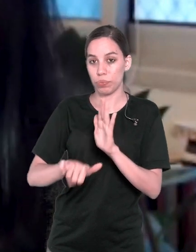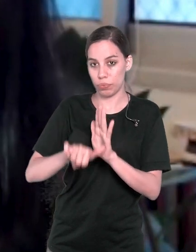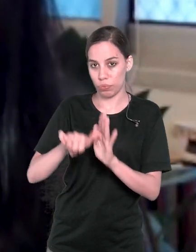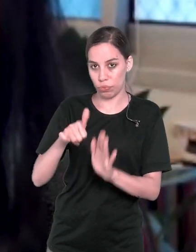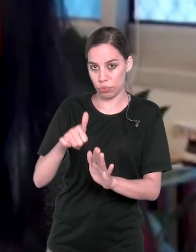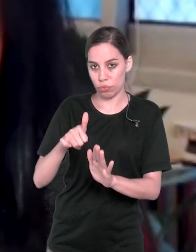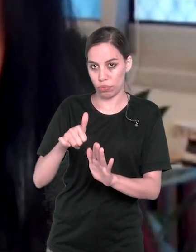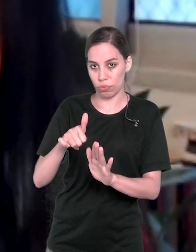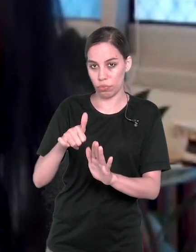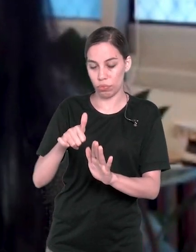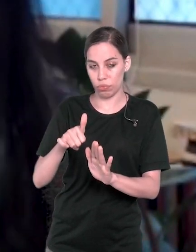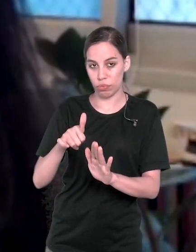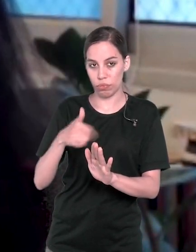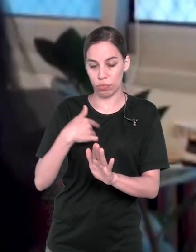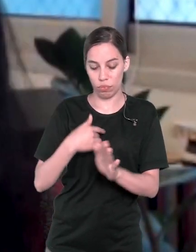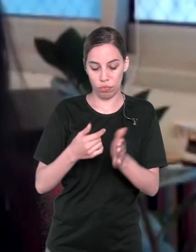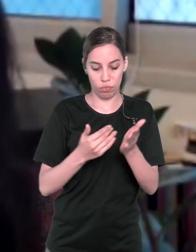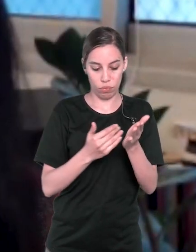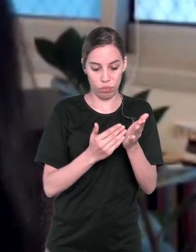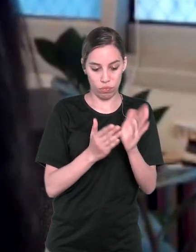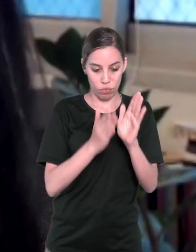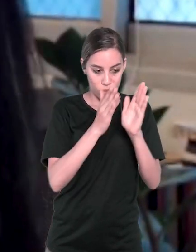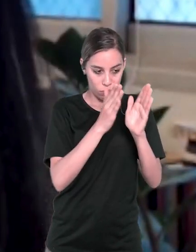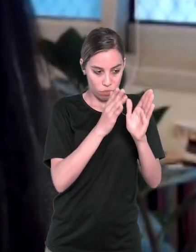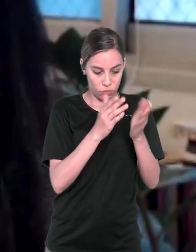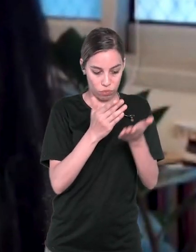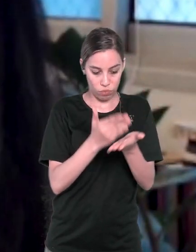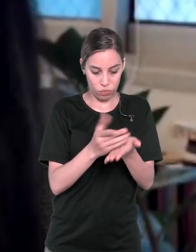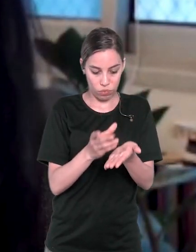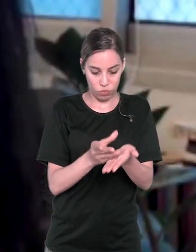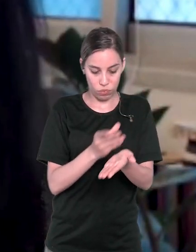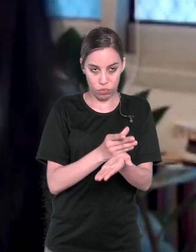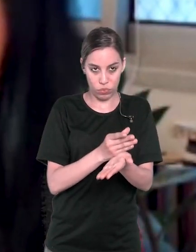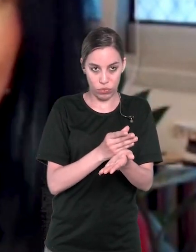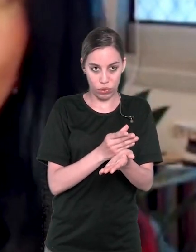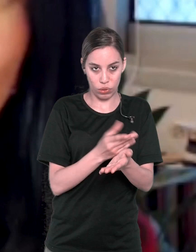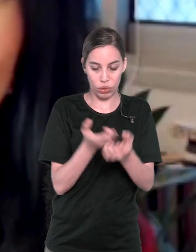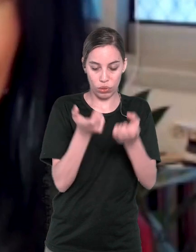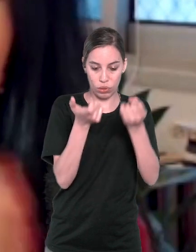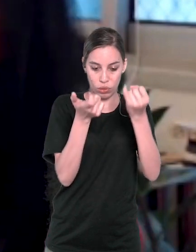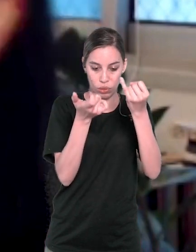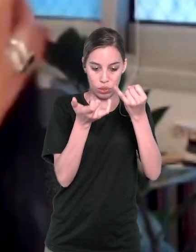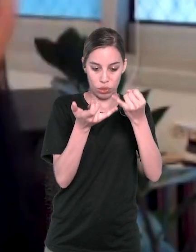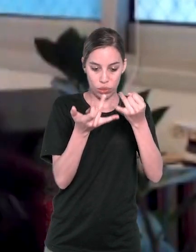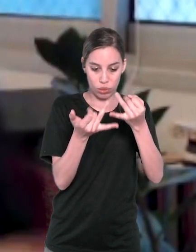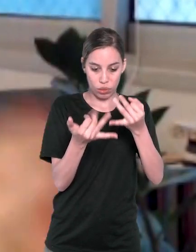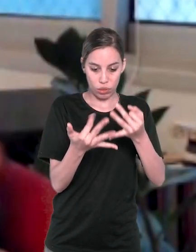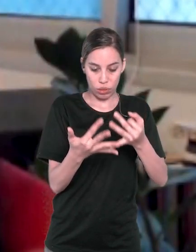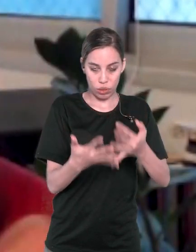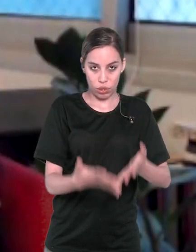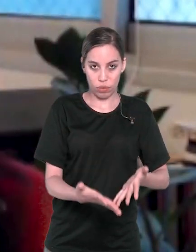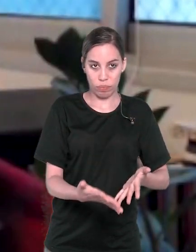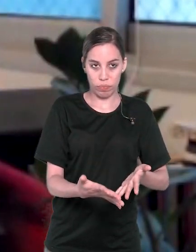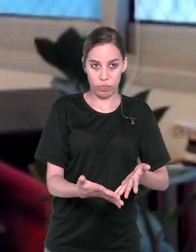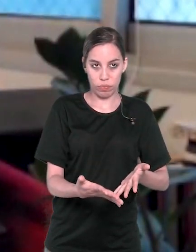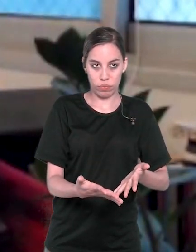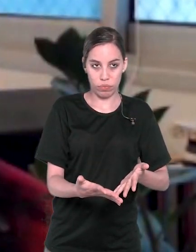uma introdução, né, assim, mais estendida. Quer dizer, na verdade, o